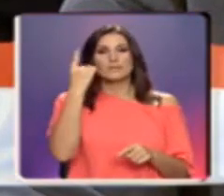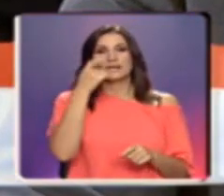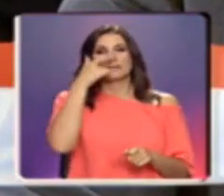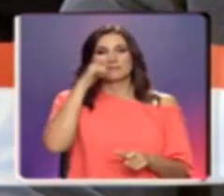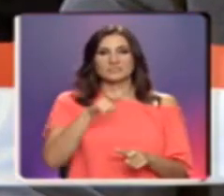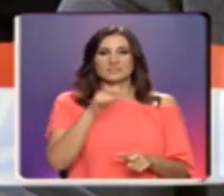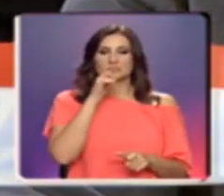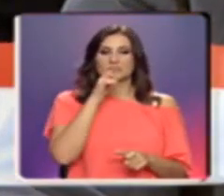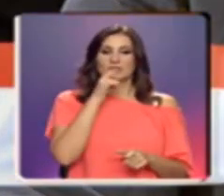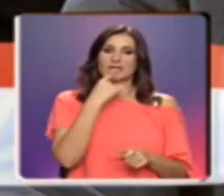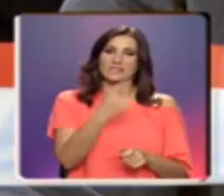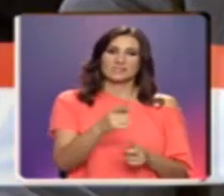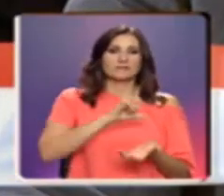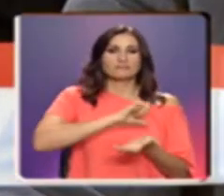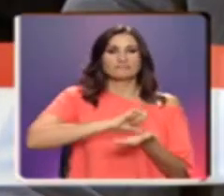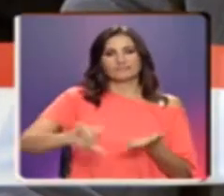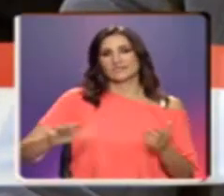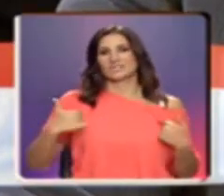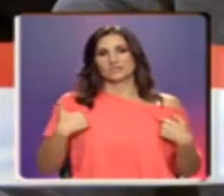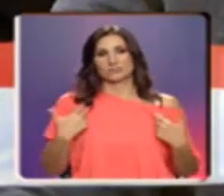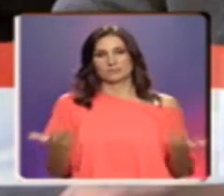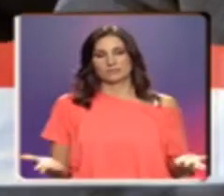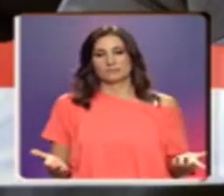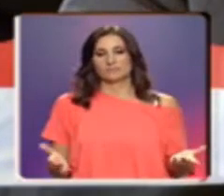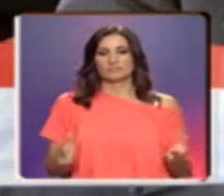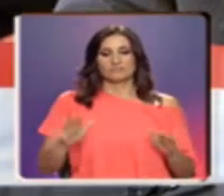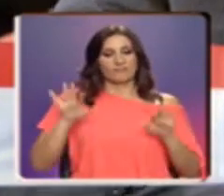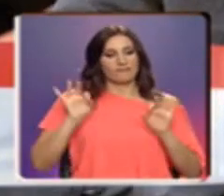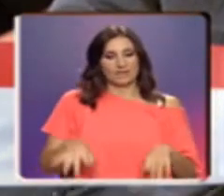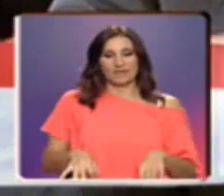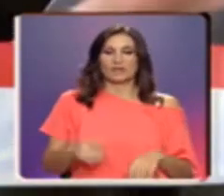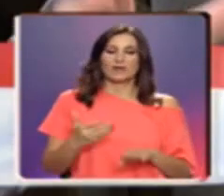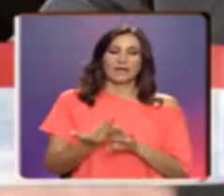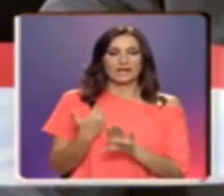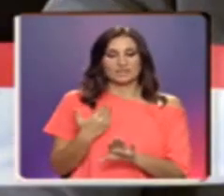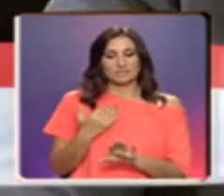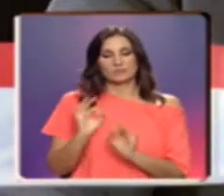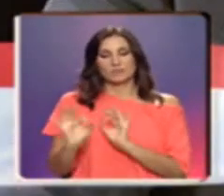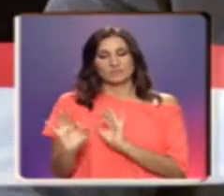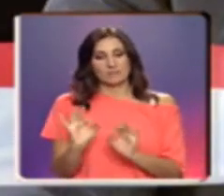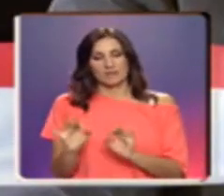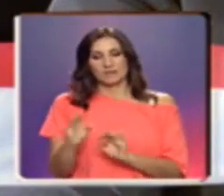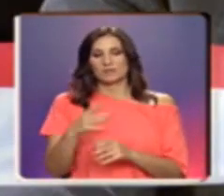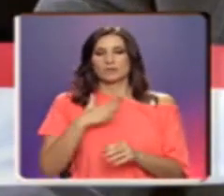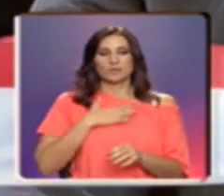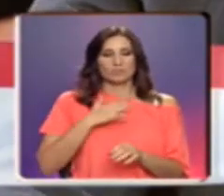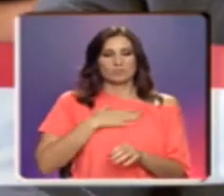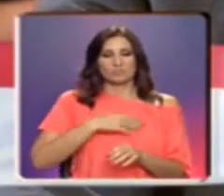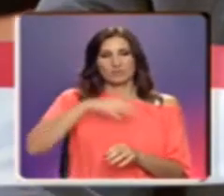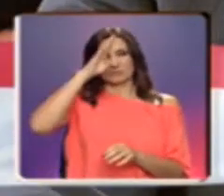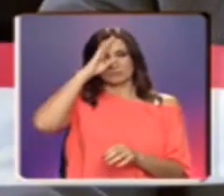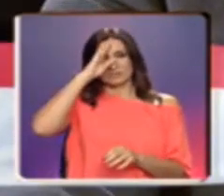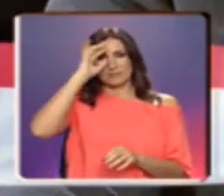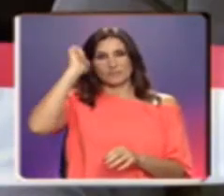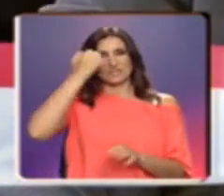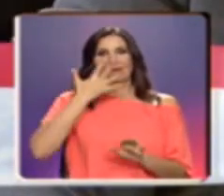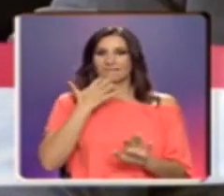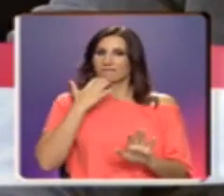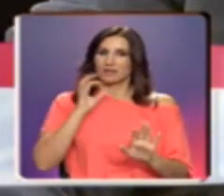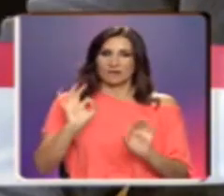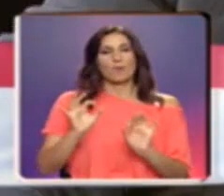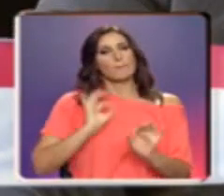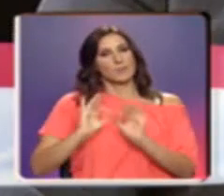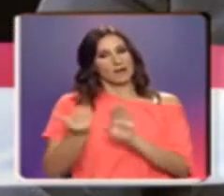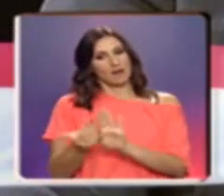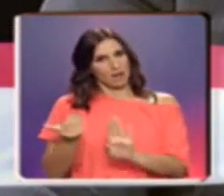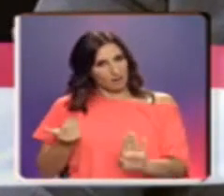a dizer, chega. Com certeza absoluta que tomarei as precauções para o Sporting não se prejudicar, esperarei no tempo certo,